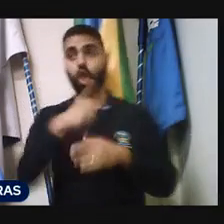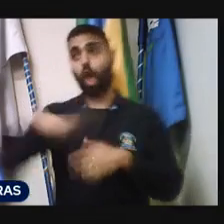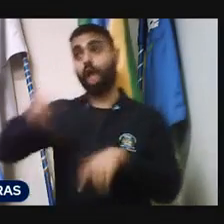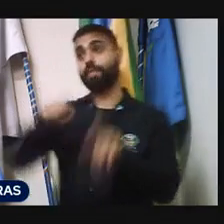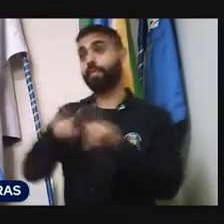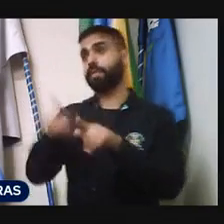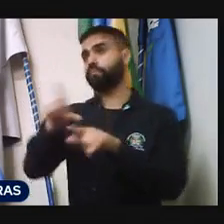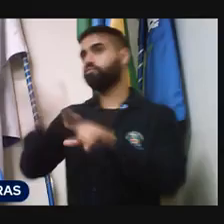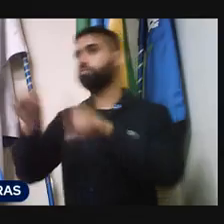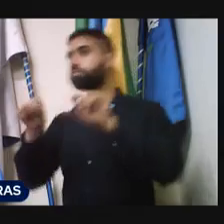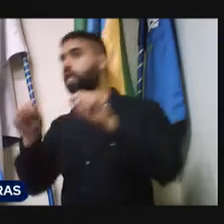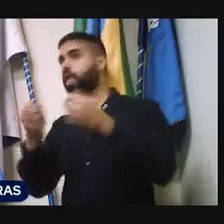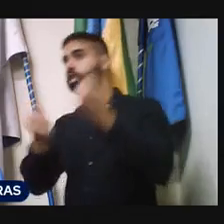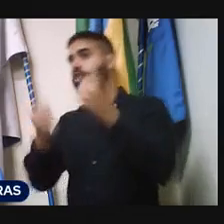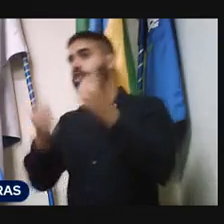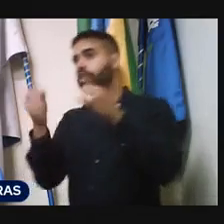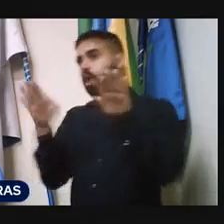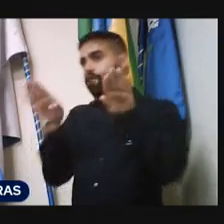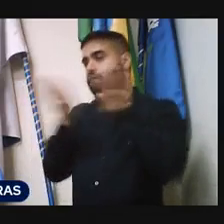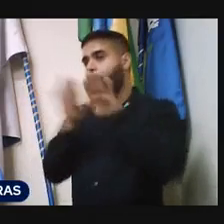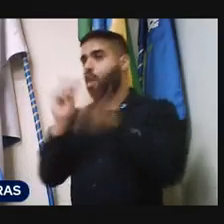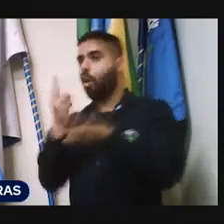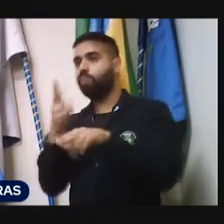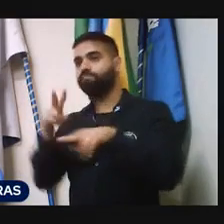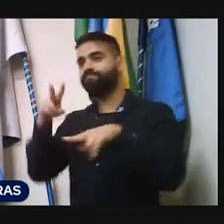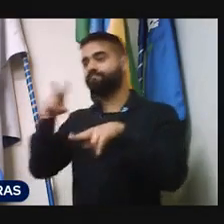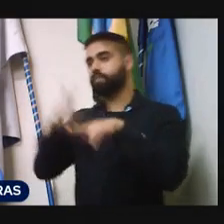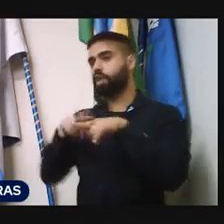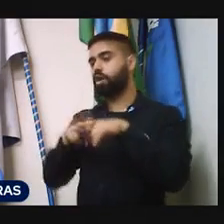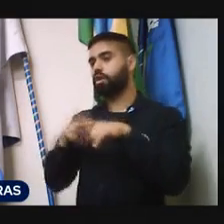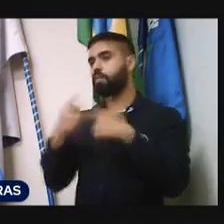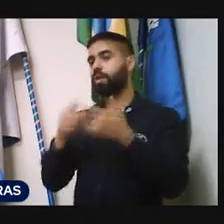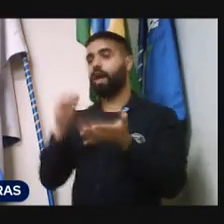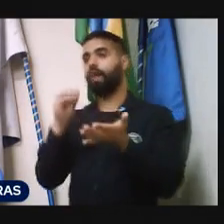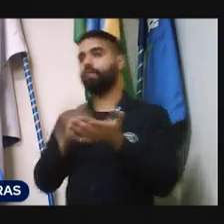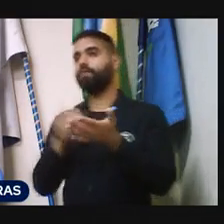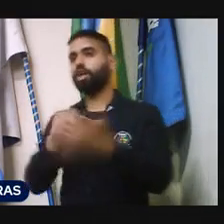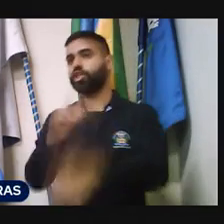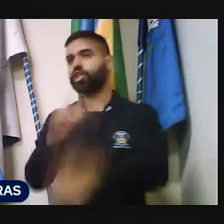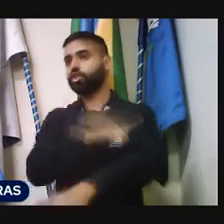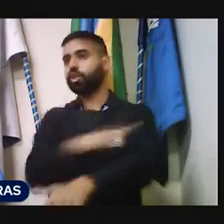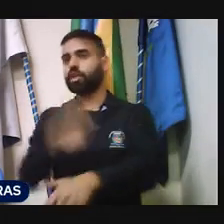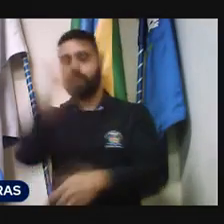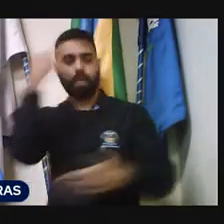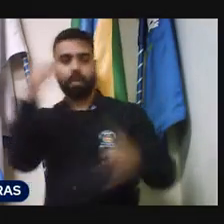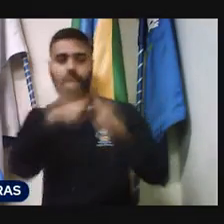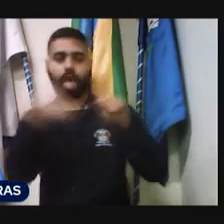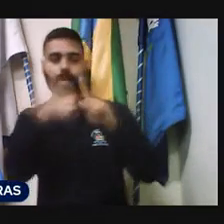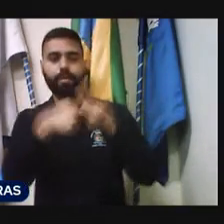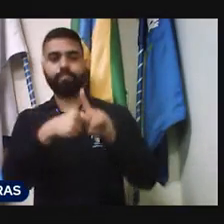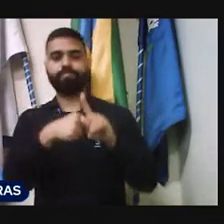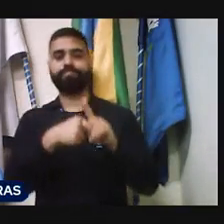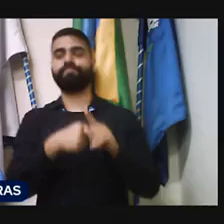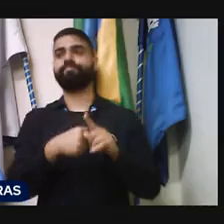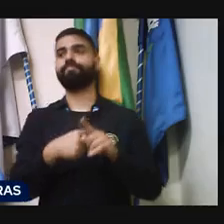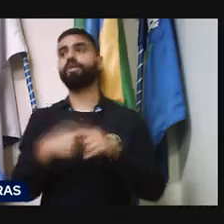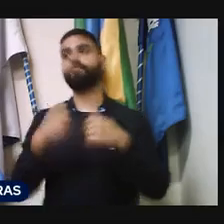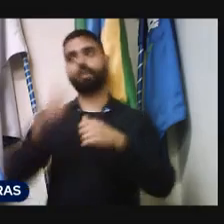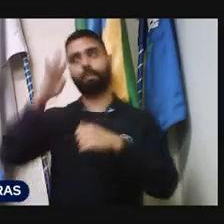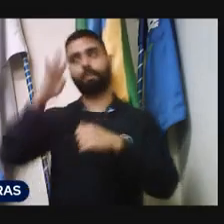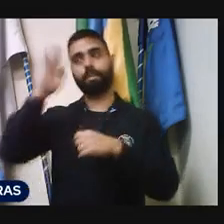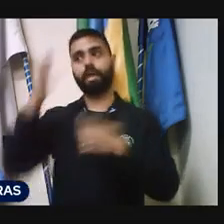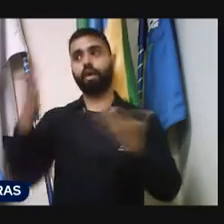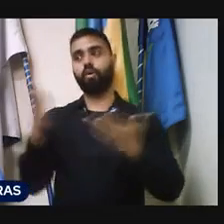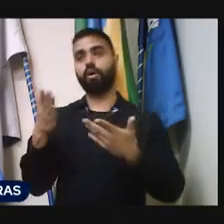vai ter que sair daqui outro carro blindado segurança porque a falta de educação vai trazer a gente ter agredido aqui então é isso que a gente tem que pensar